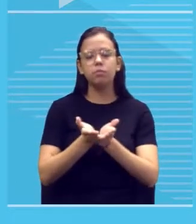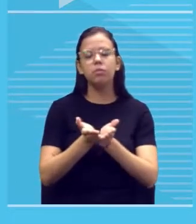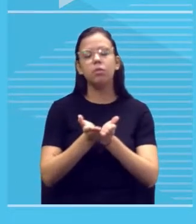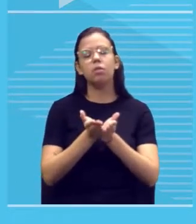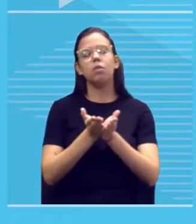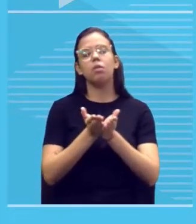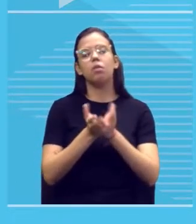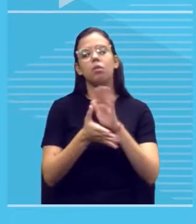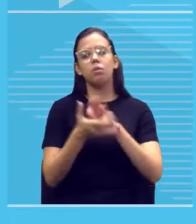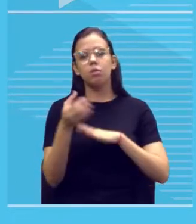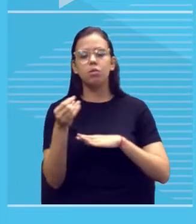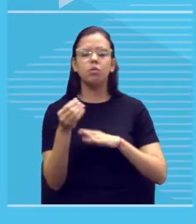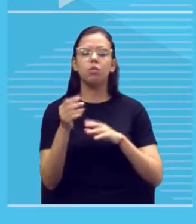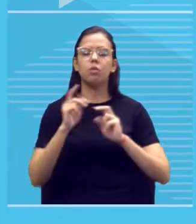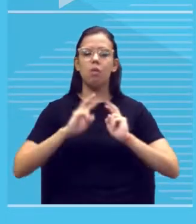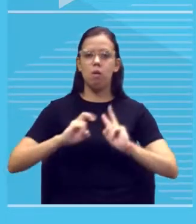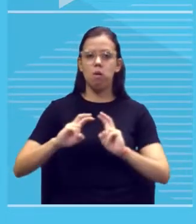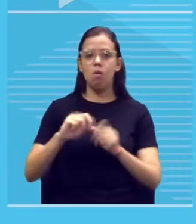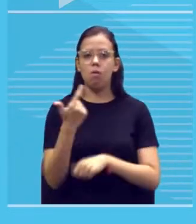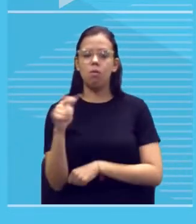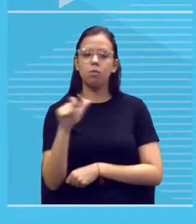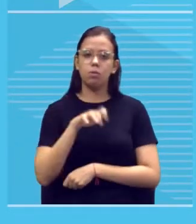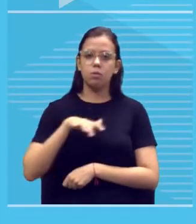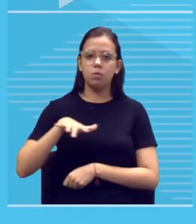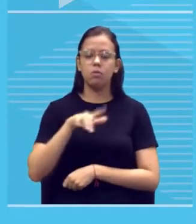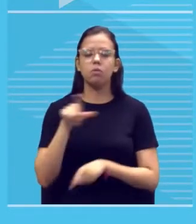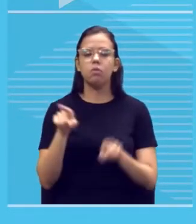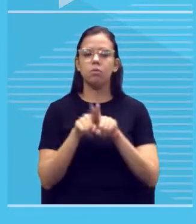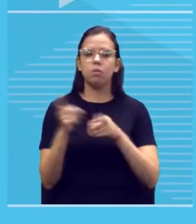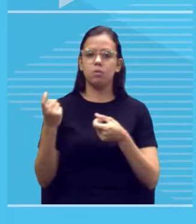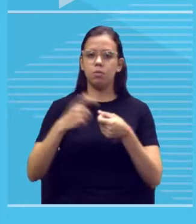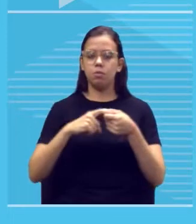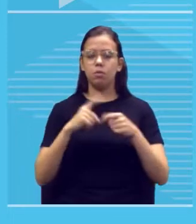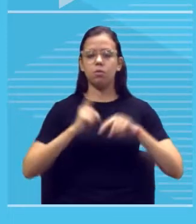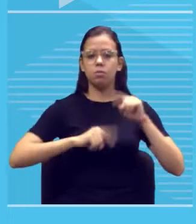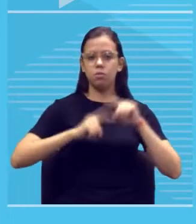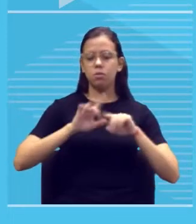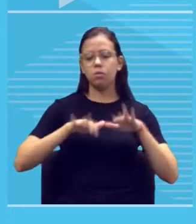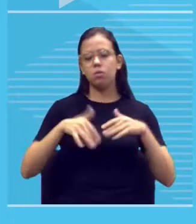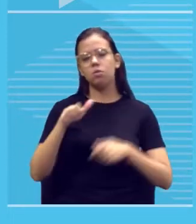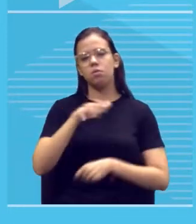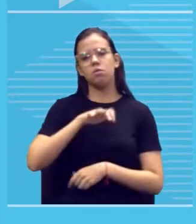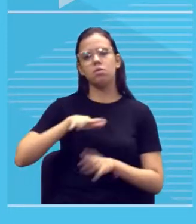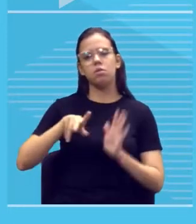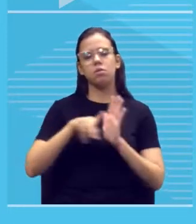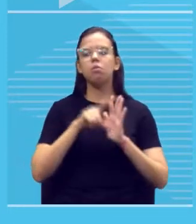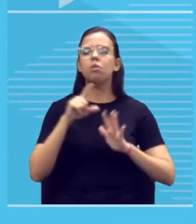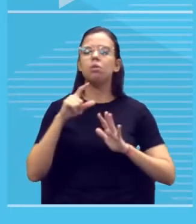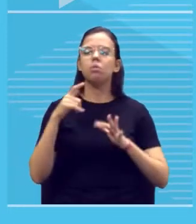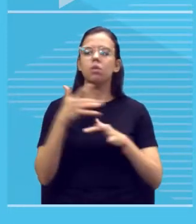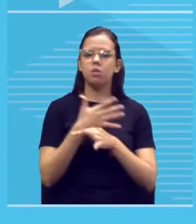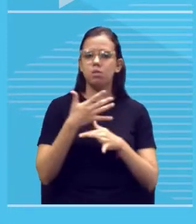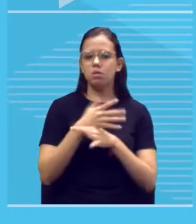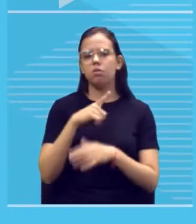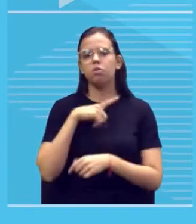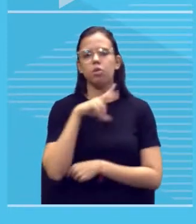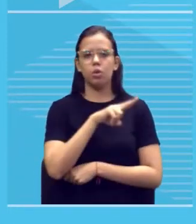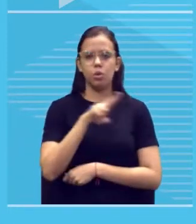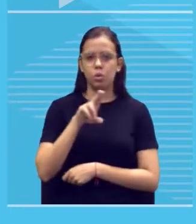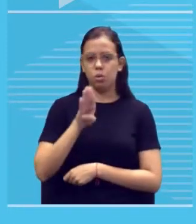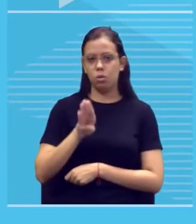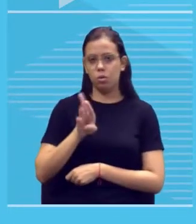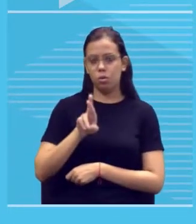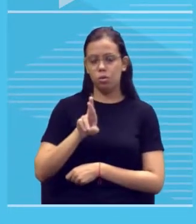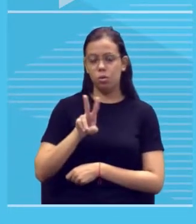áreas depois voltava com mercadoria esses essa esse nicho da sociedade da cidade é chamado de burgo e